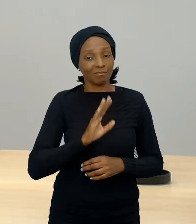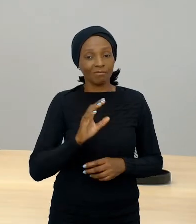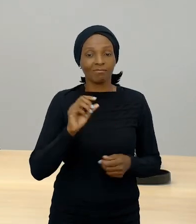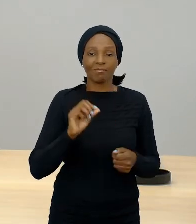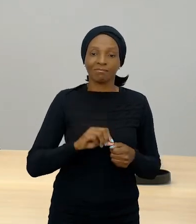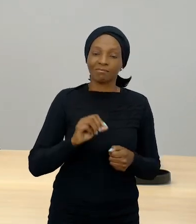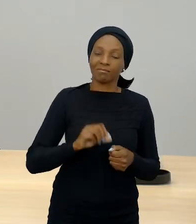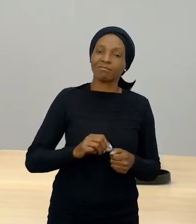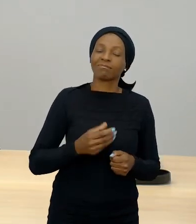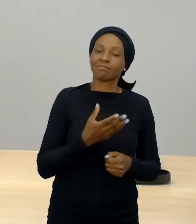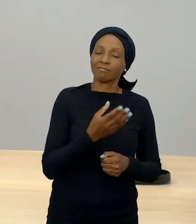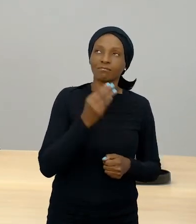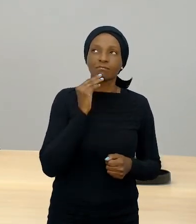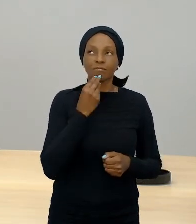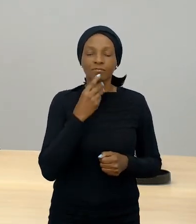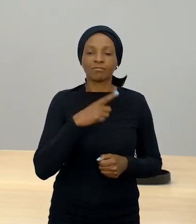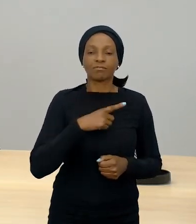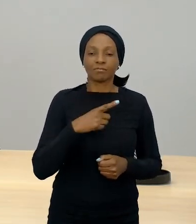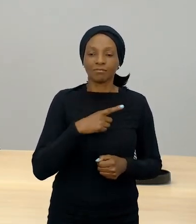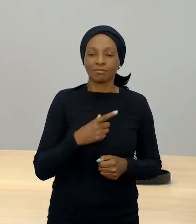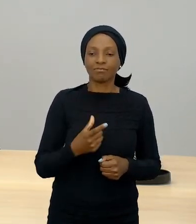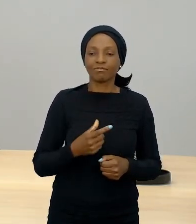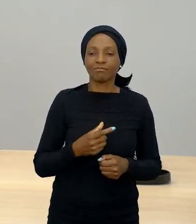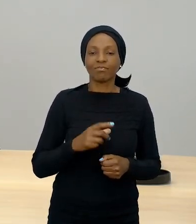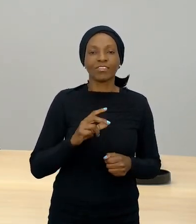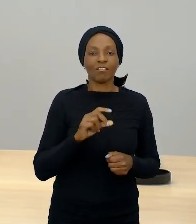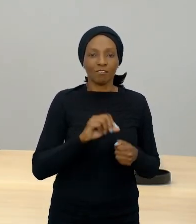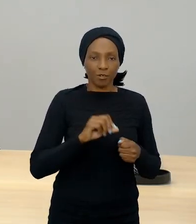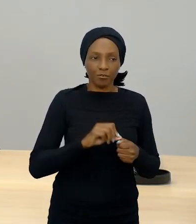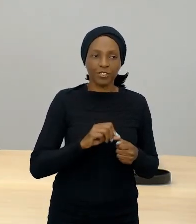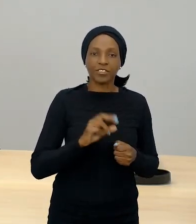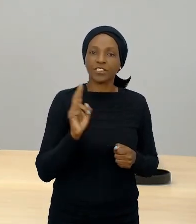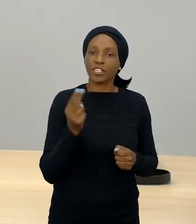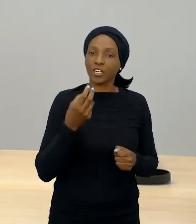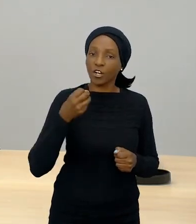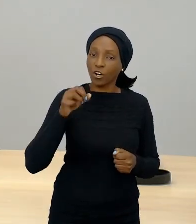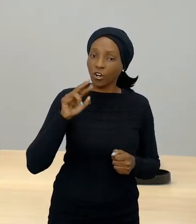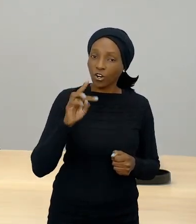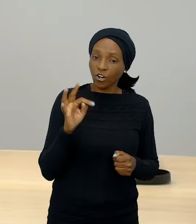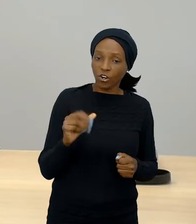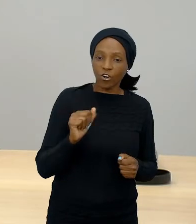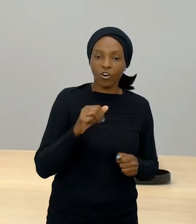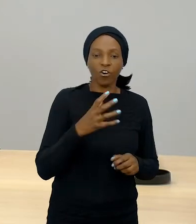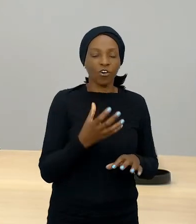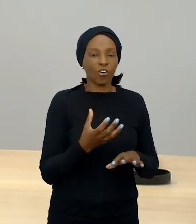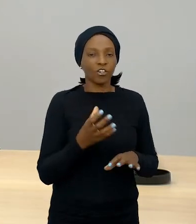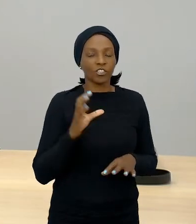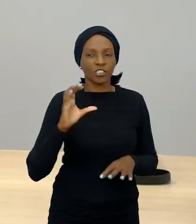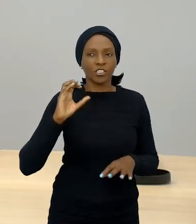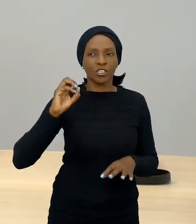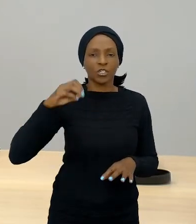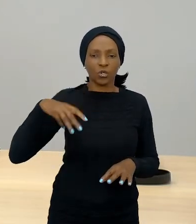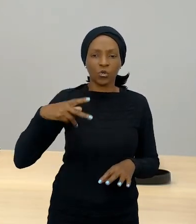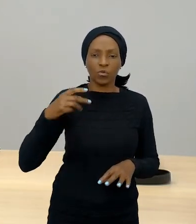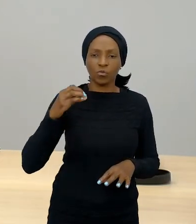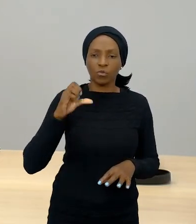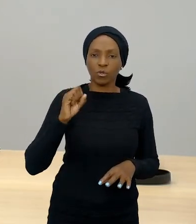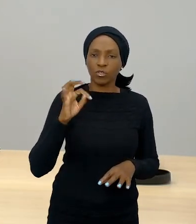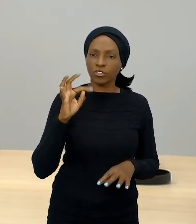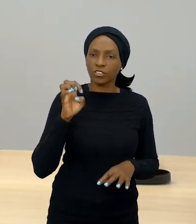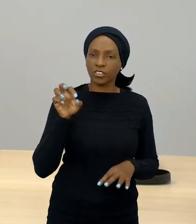ali, se ele tiver oportunidade, uma horta, uma composteira, ou contribuir para quem faz, né, uma horta